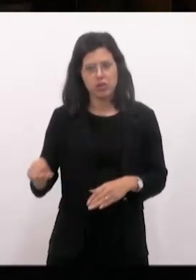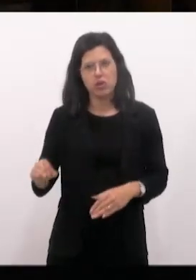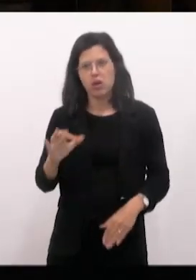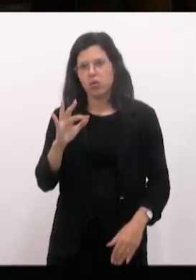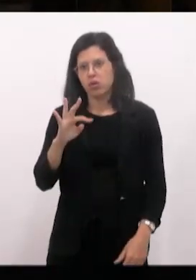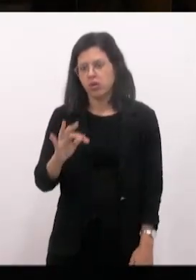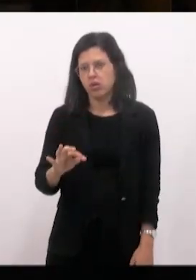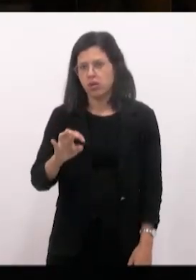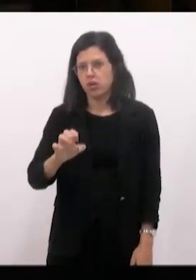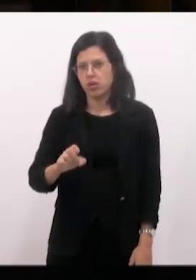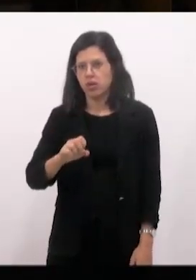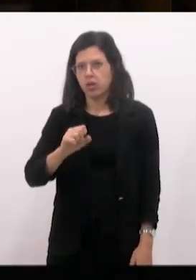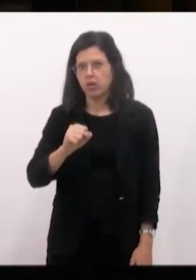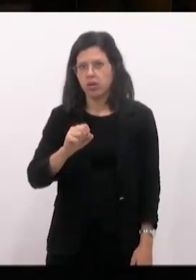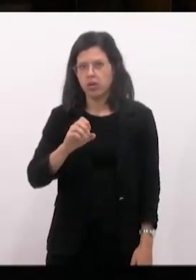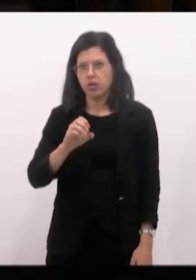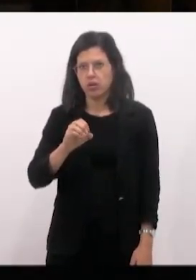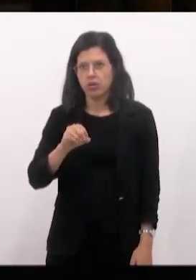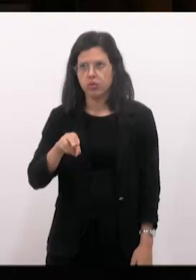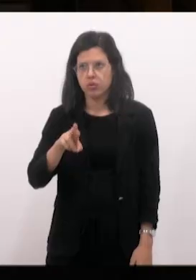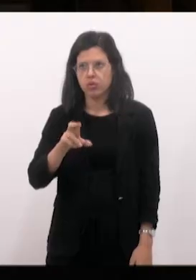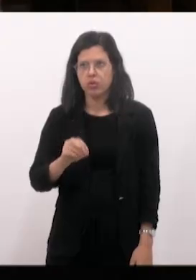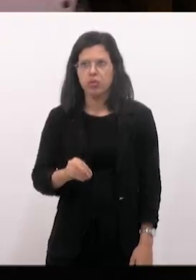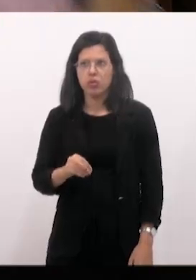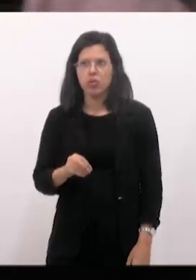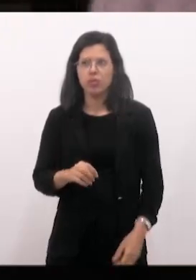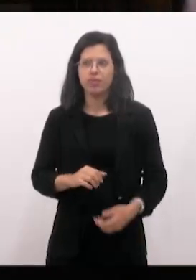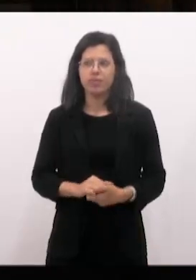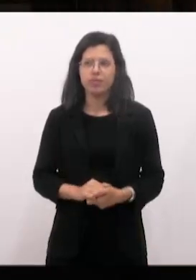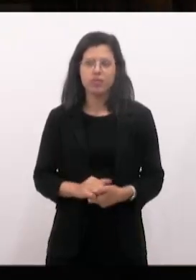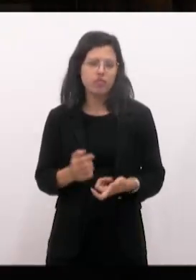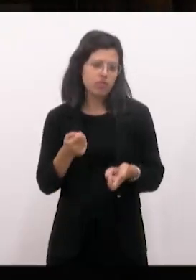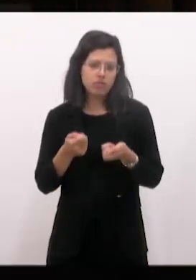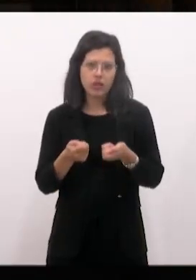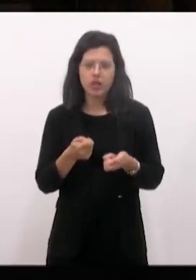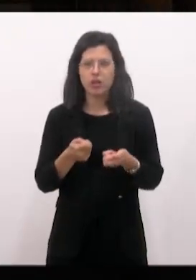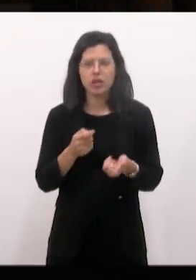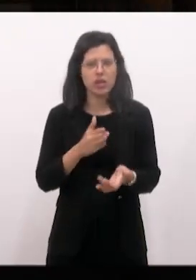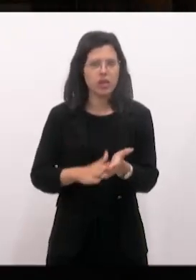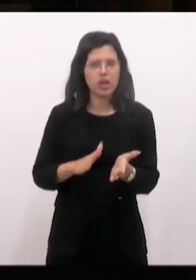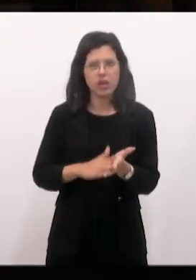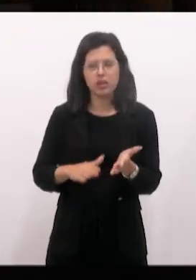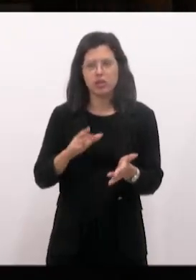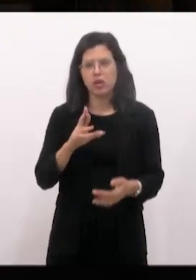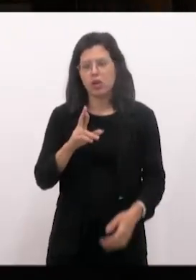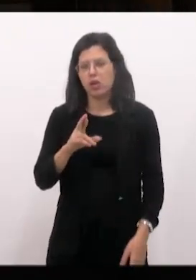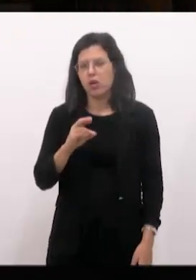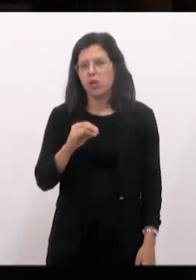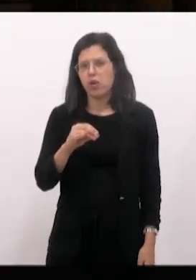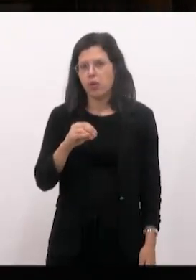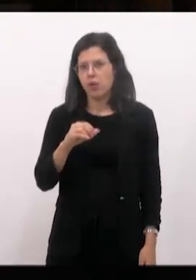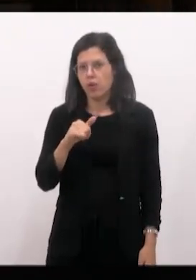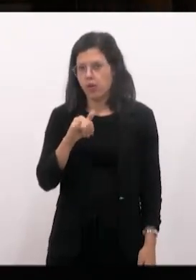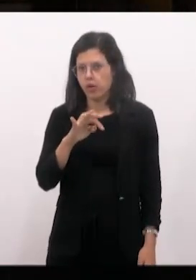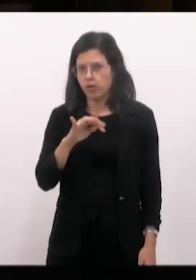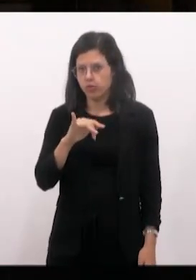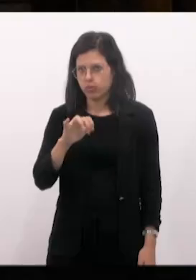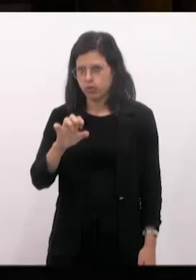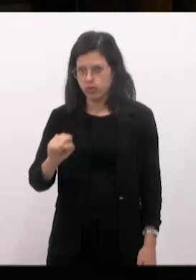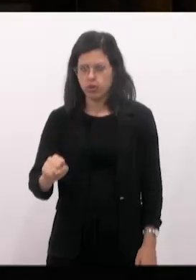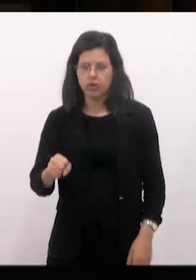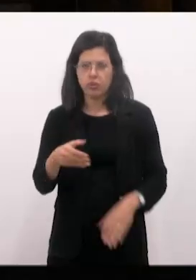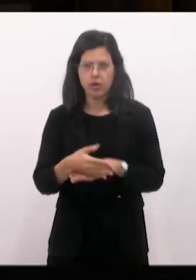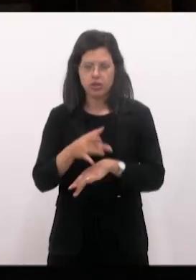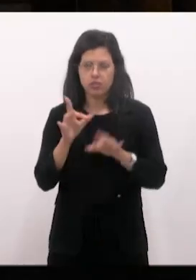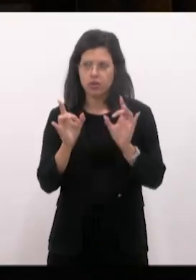Tesouro e gasta a fonte royalty participação especial. É